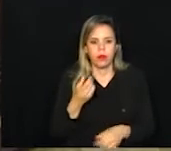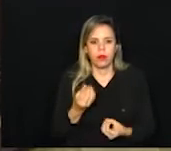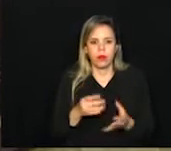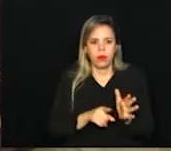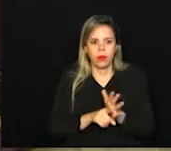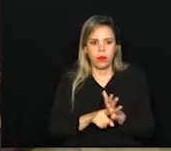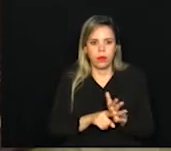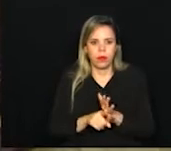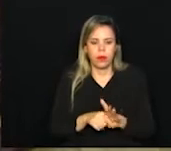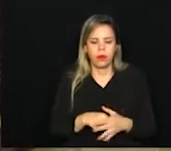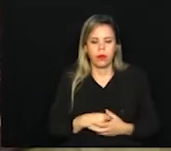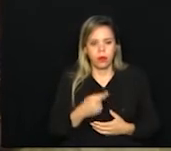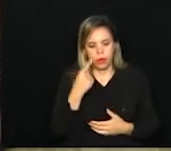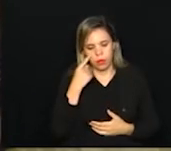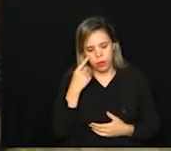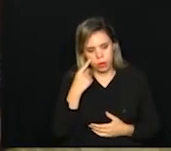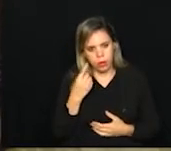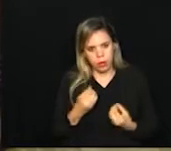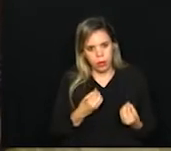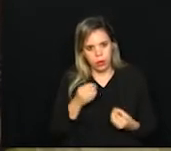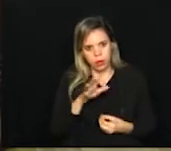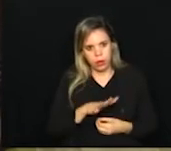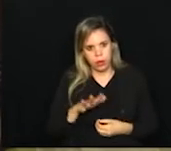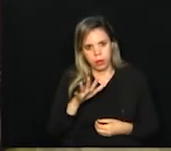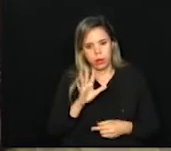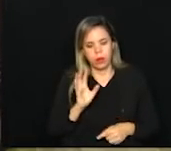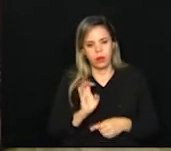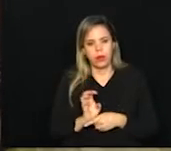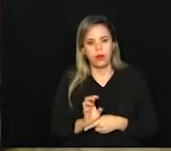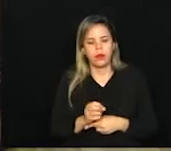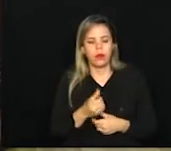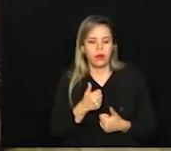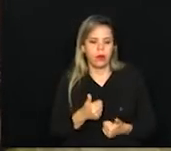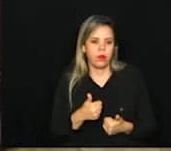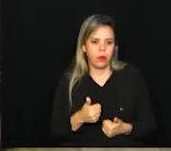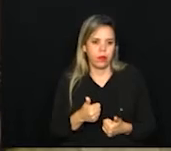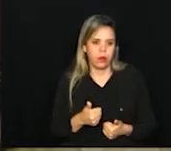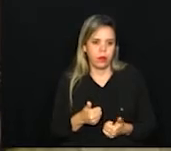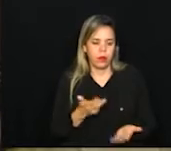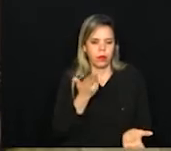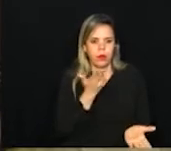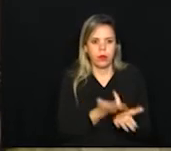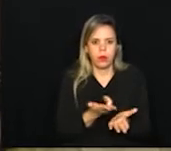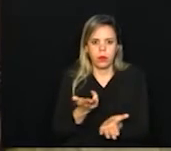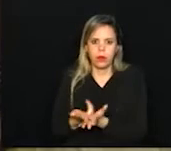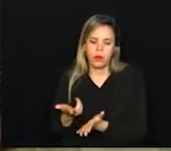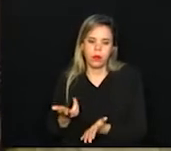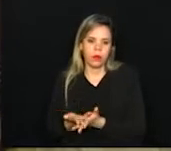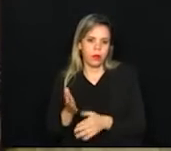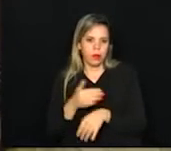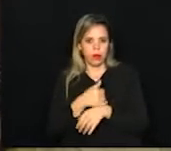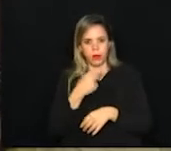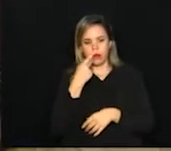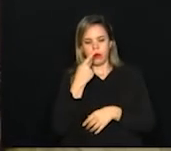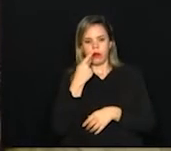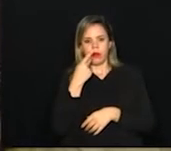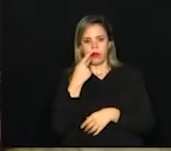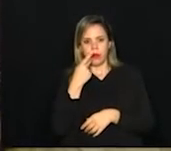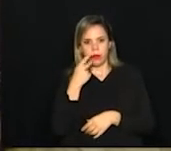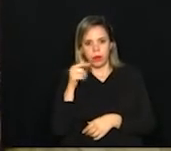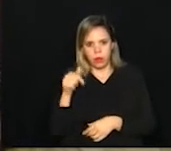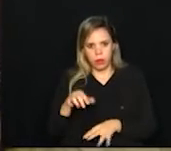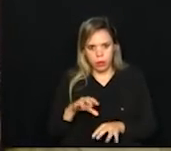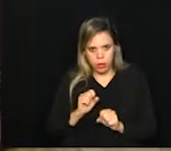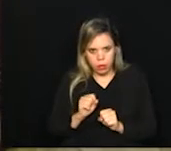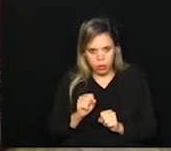A gente viu aí que, de forma geral, o estado está indo bem na questão das internações, mas antes vamos falar dos casos